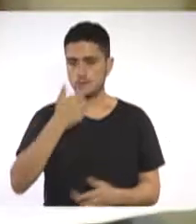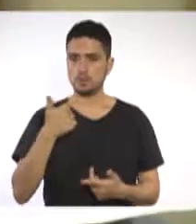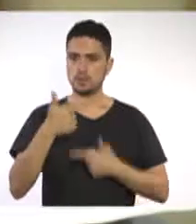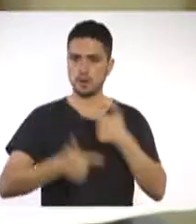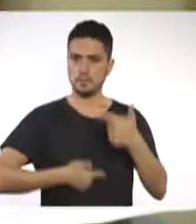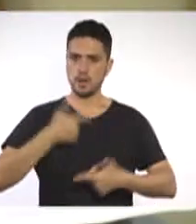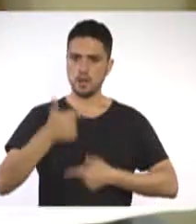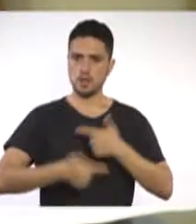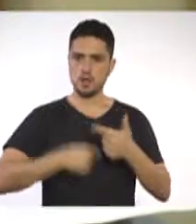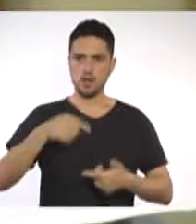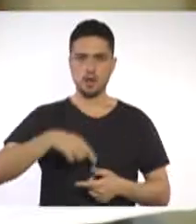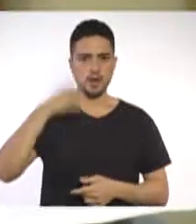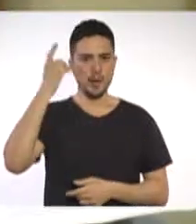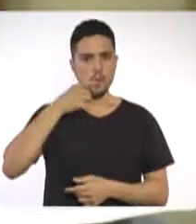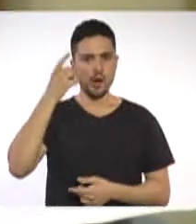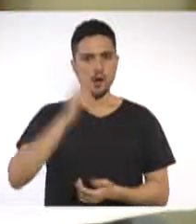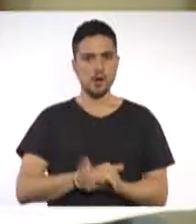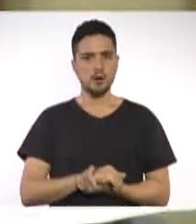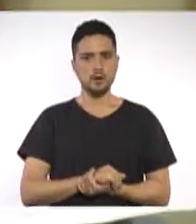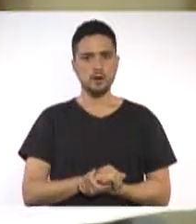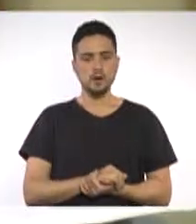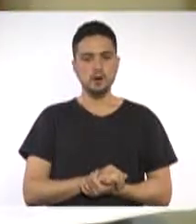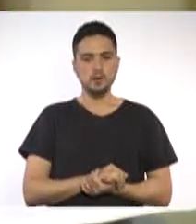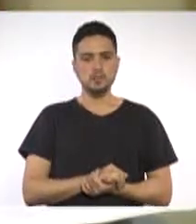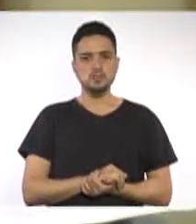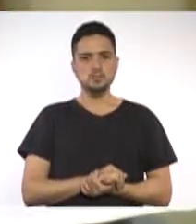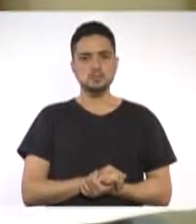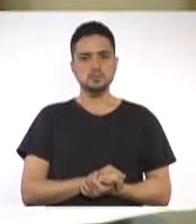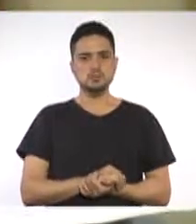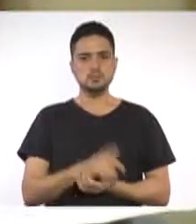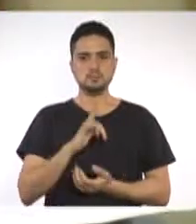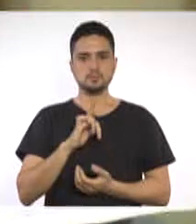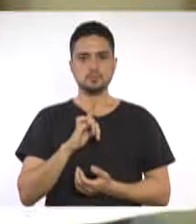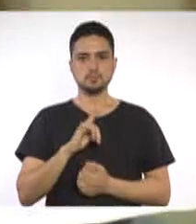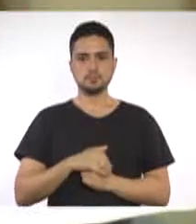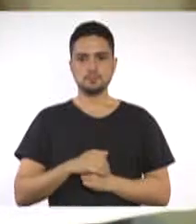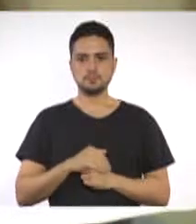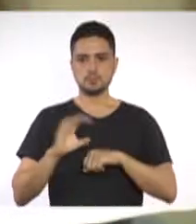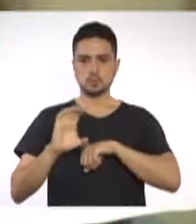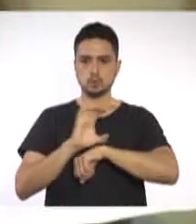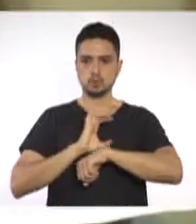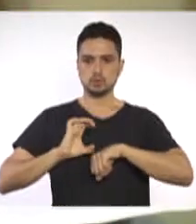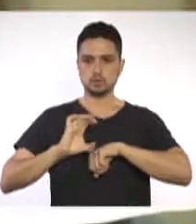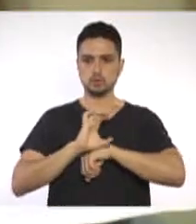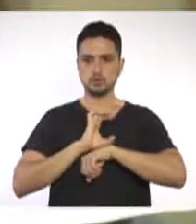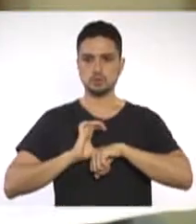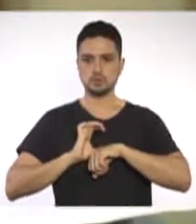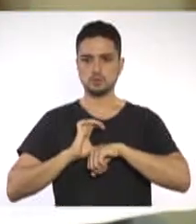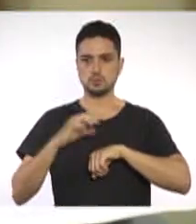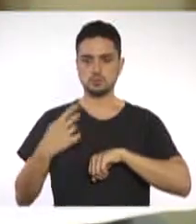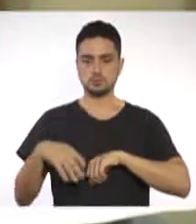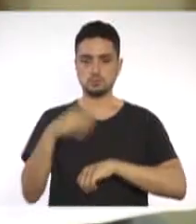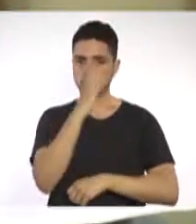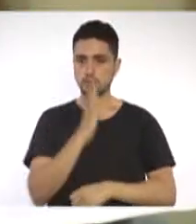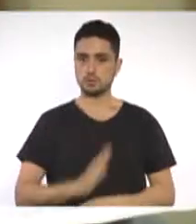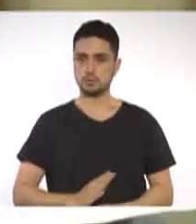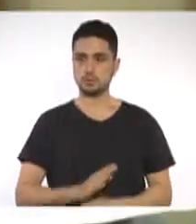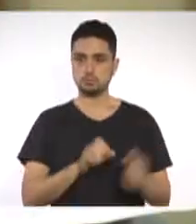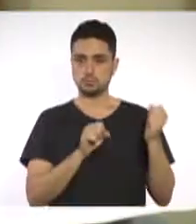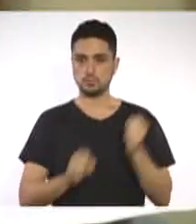seu mandato, lhe conferido pela Constituição da República, quando